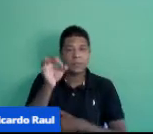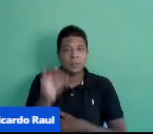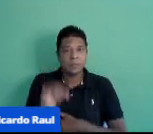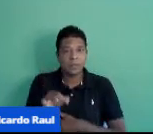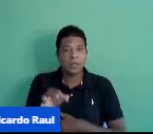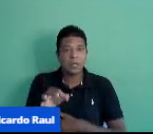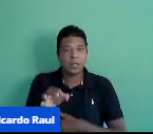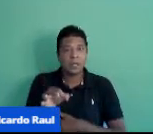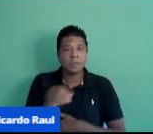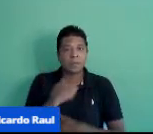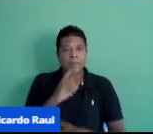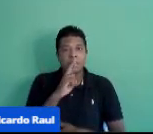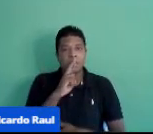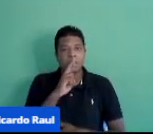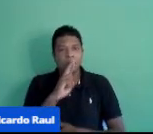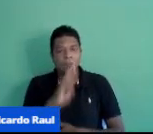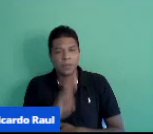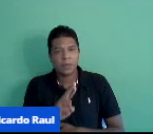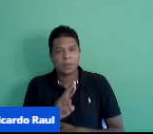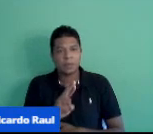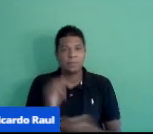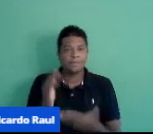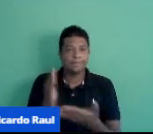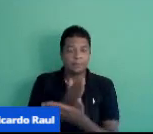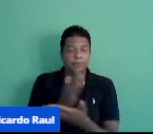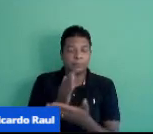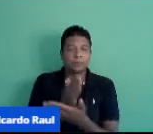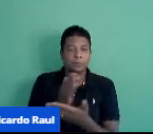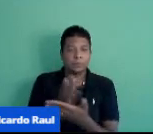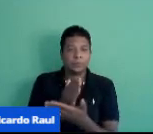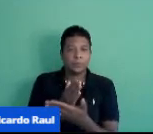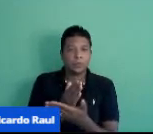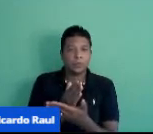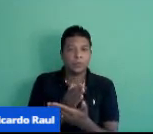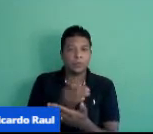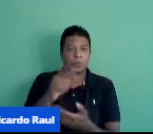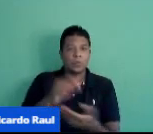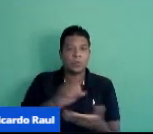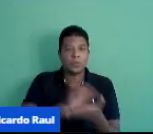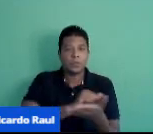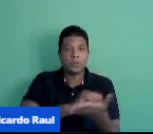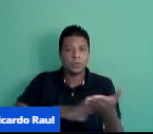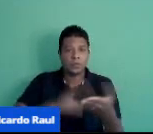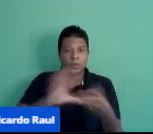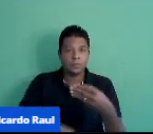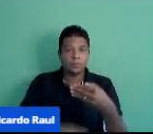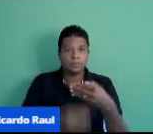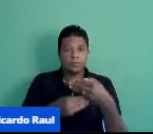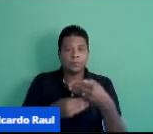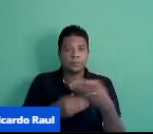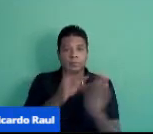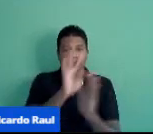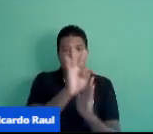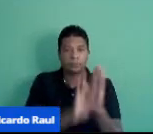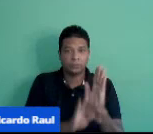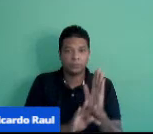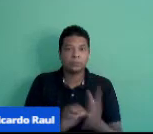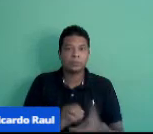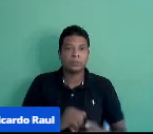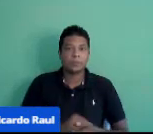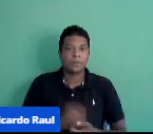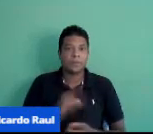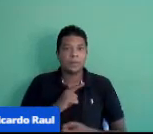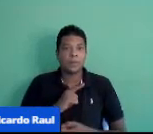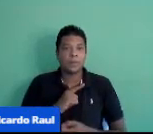a resposta. Você trabalhando com um caderno ou mesmo com alguma atividade complementar, né, alguma tarefa, tem muitos alunos